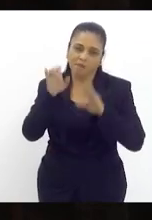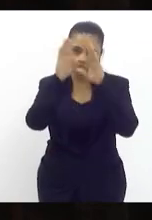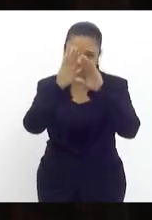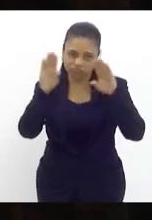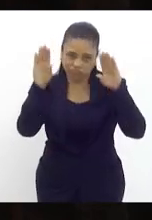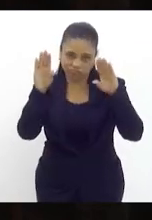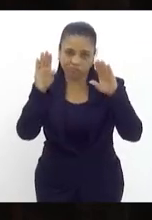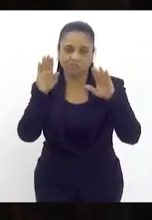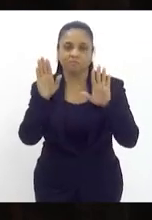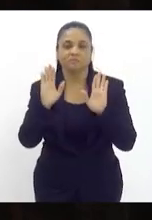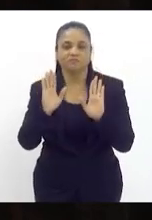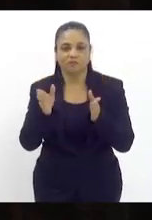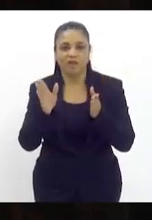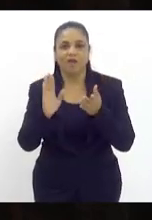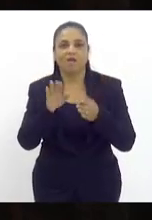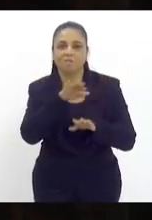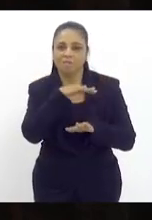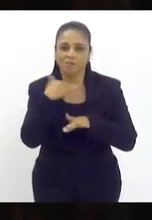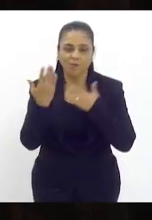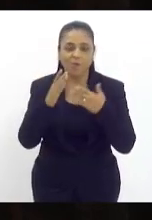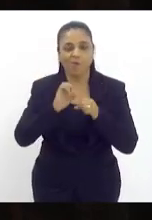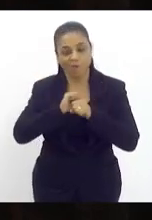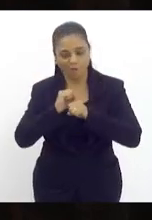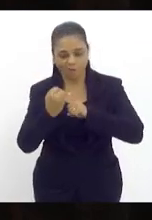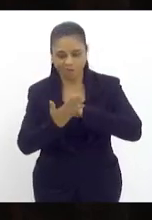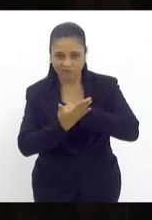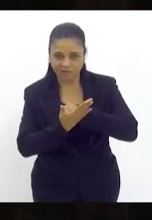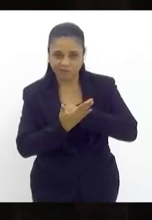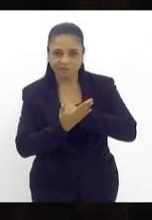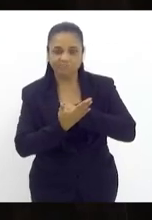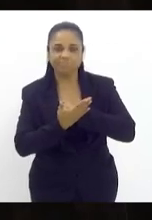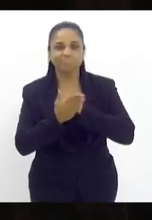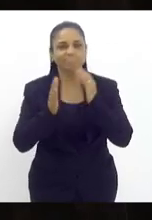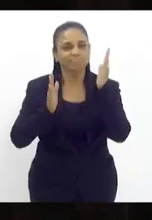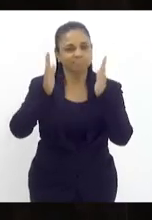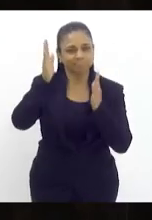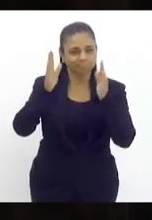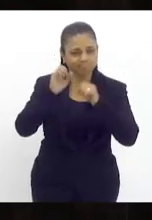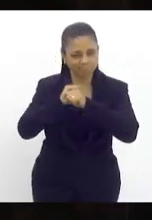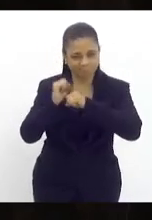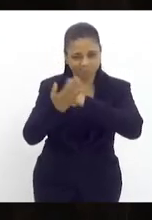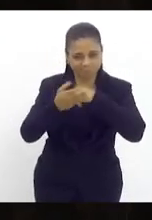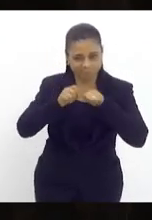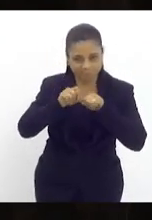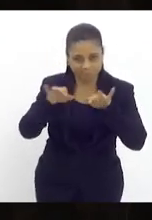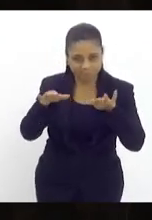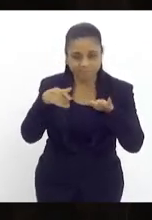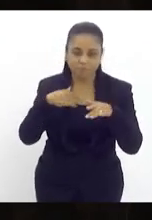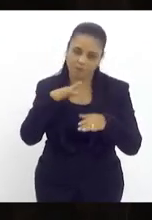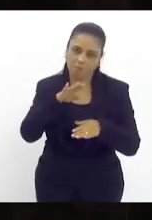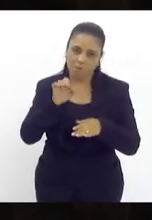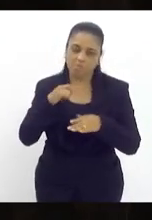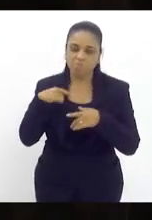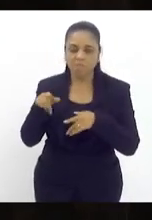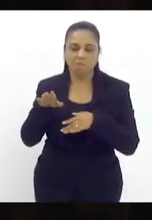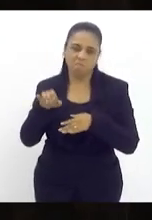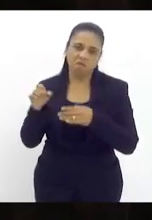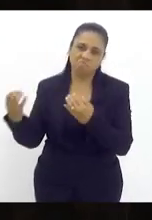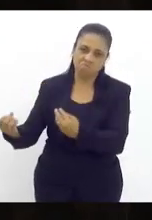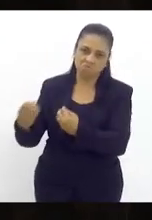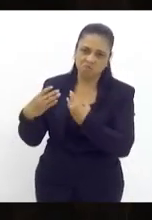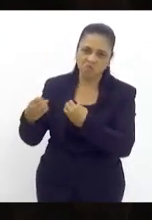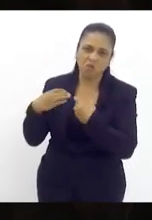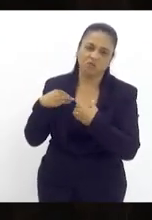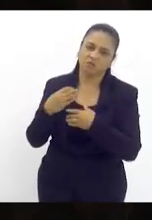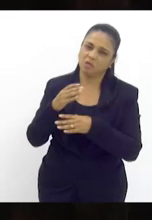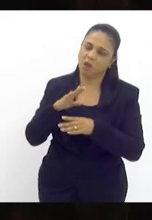Ela teve Covid e morreu durante a pandemia, né? Mas ela foi uma grande educadora, uma escola de fé,